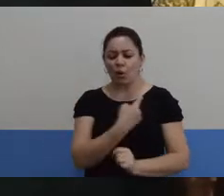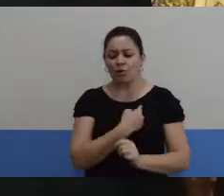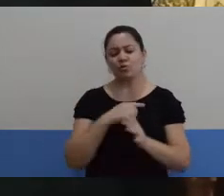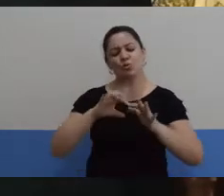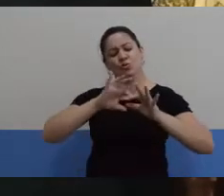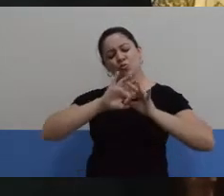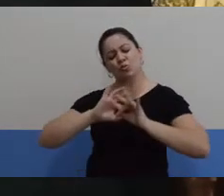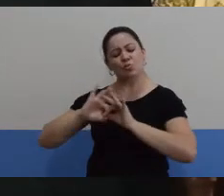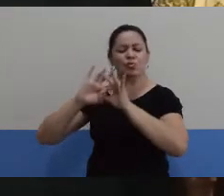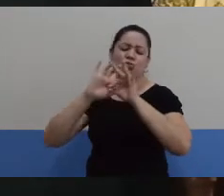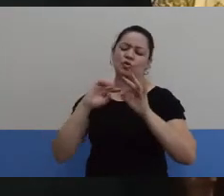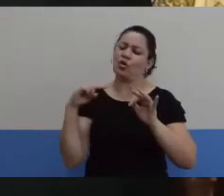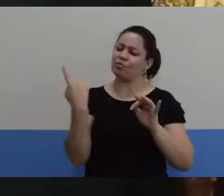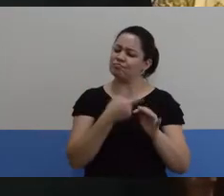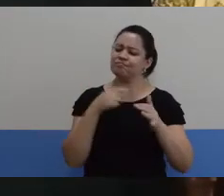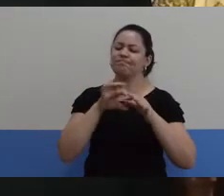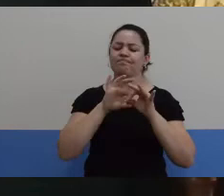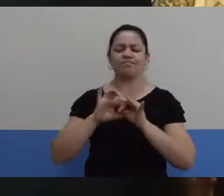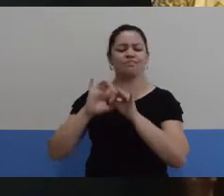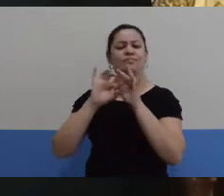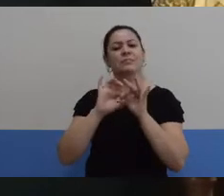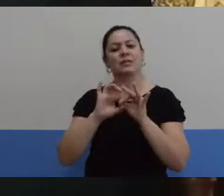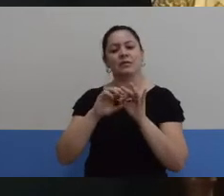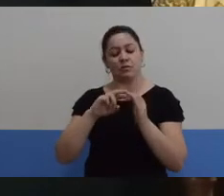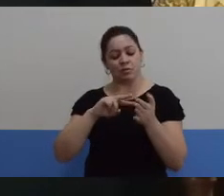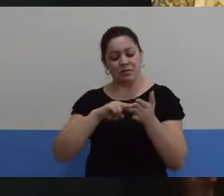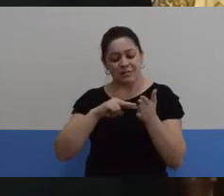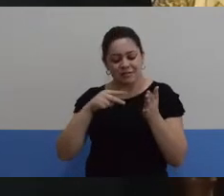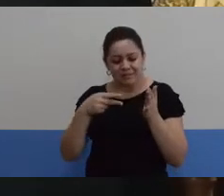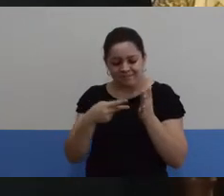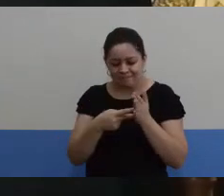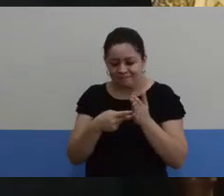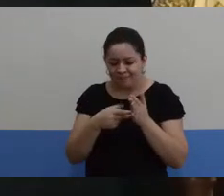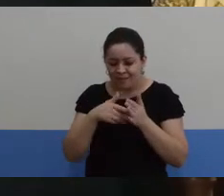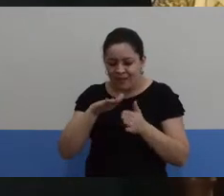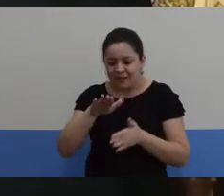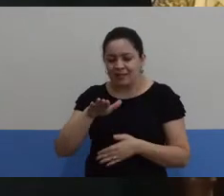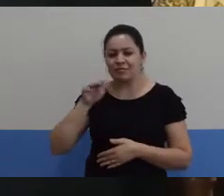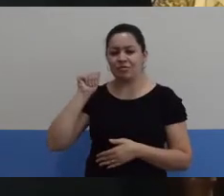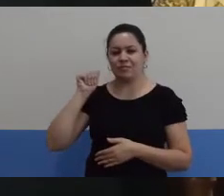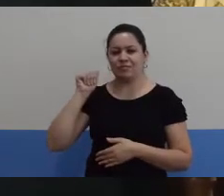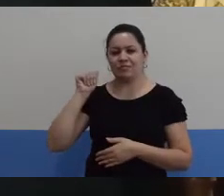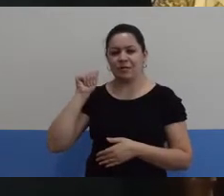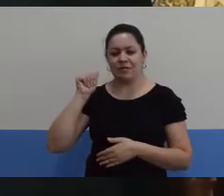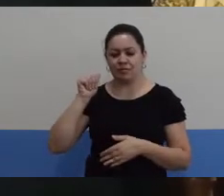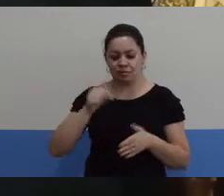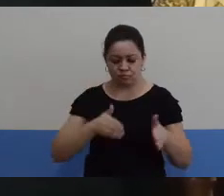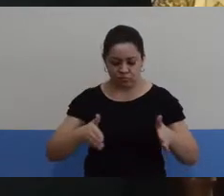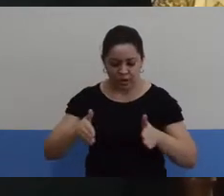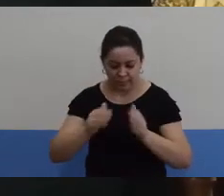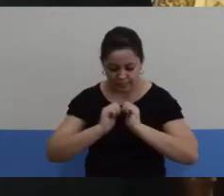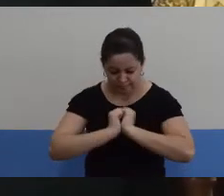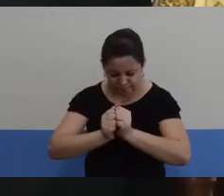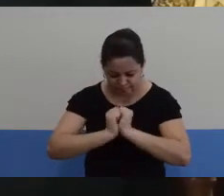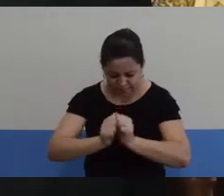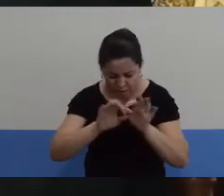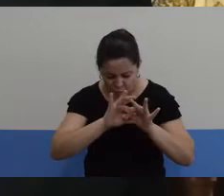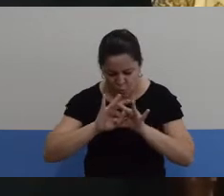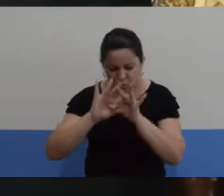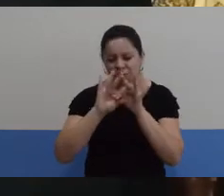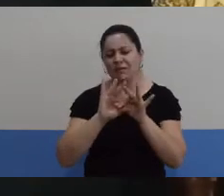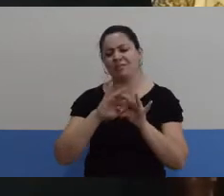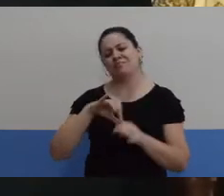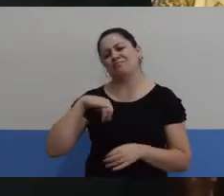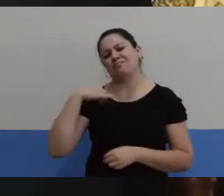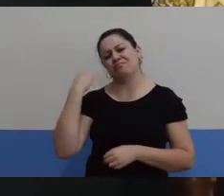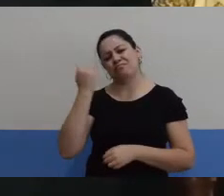precisamos entender o significado deste chamado de caminhar juntos. É tão importante,